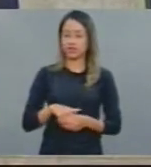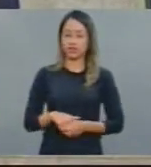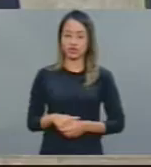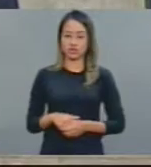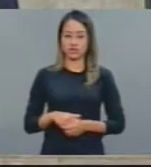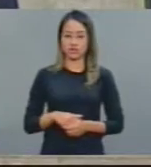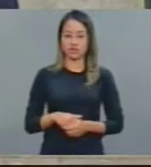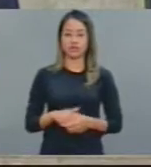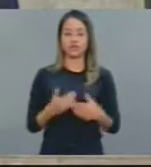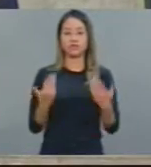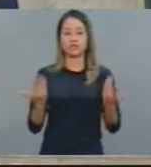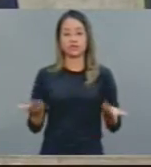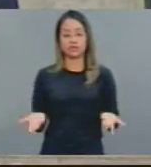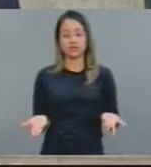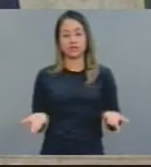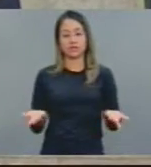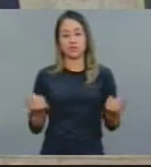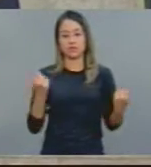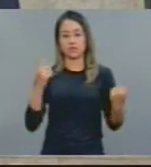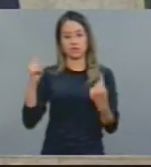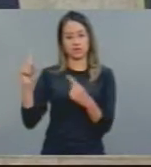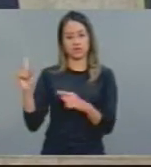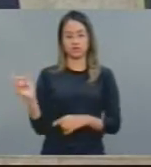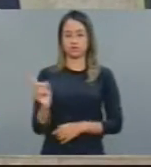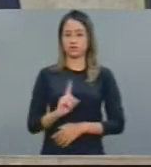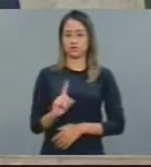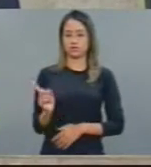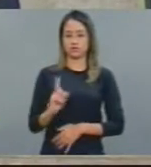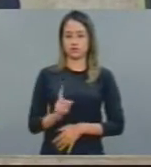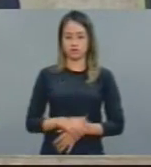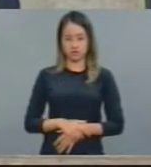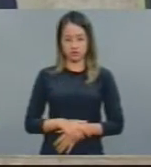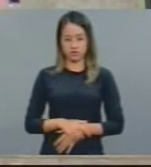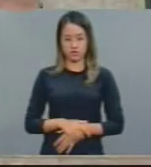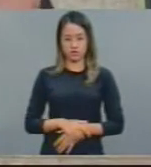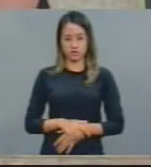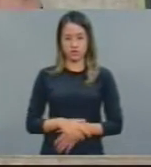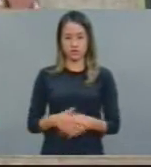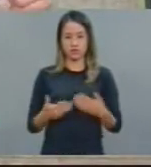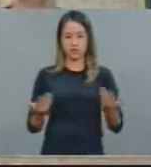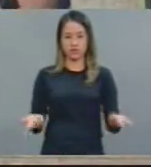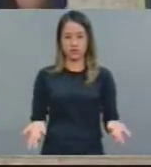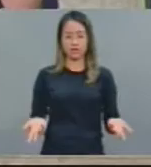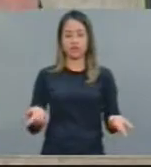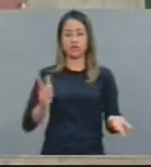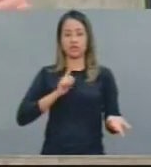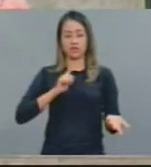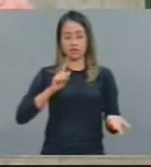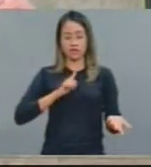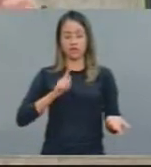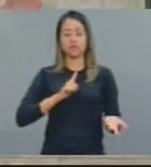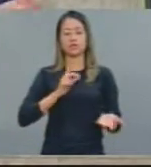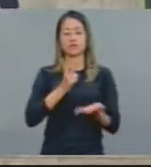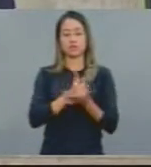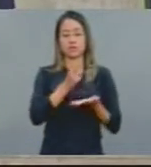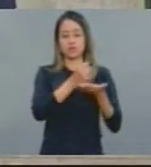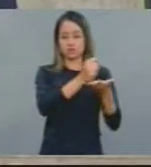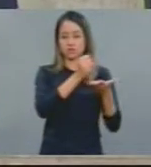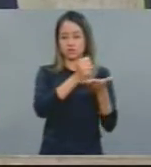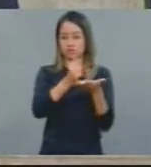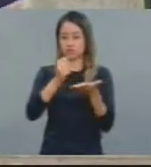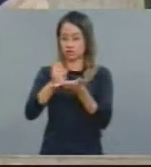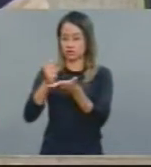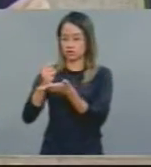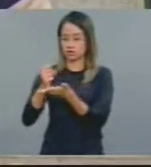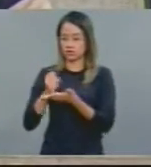nada, que seja contrário ao direito do trabalhador que contribuiu e contribui. Aí, deputado